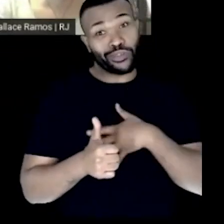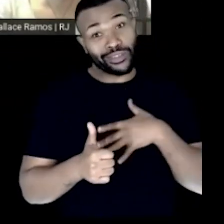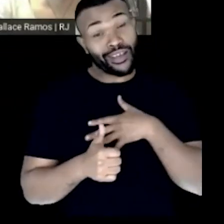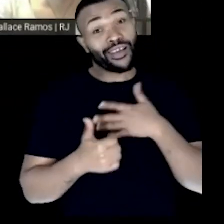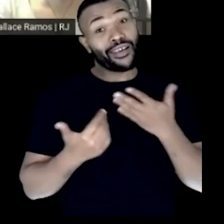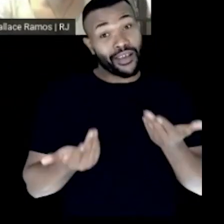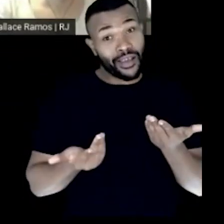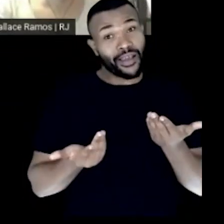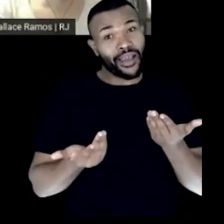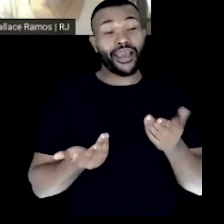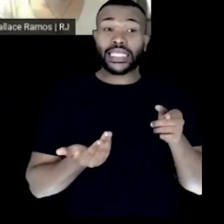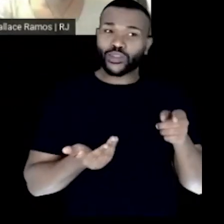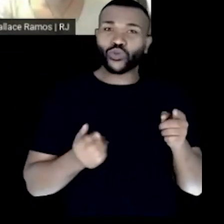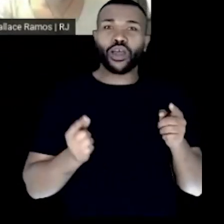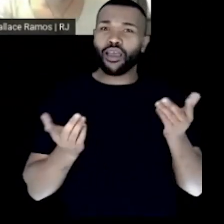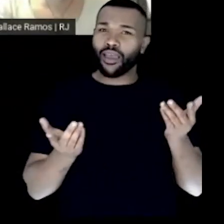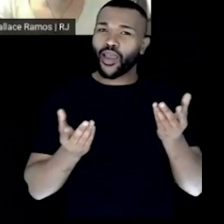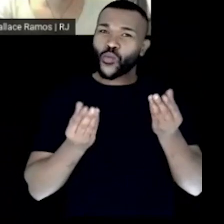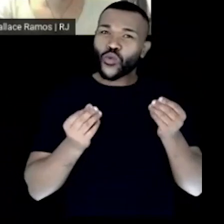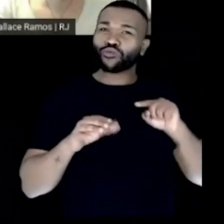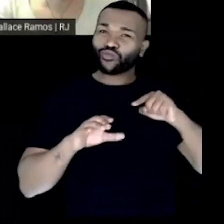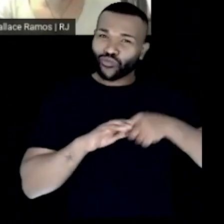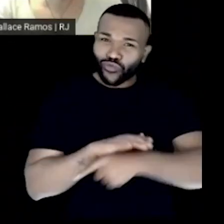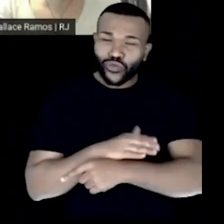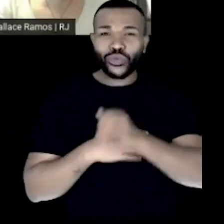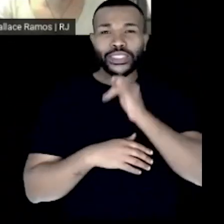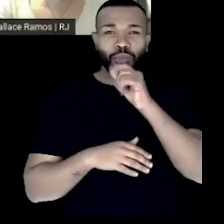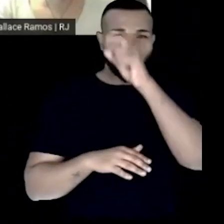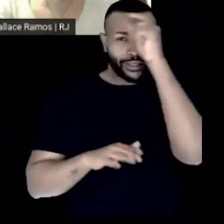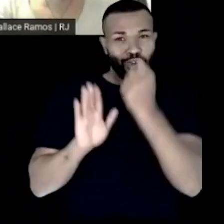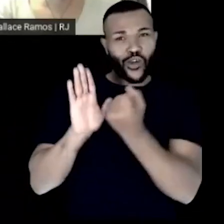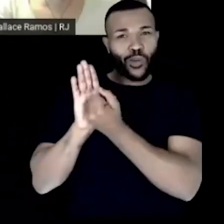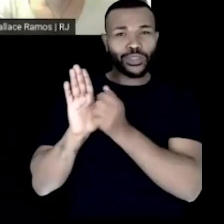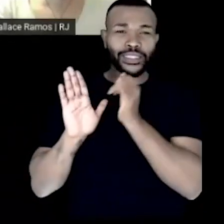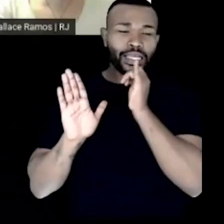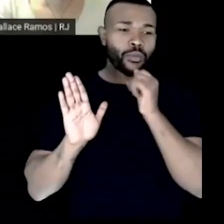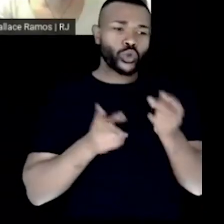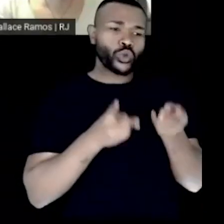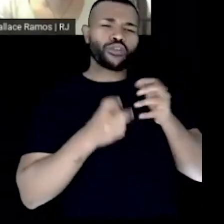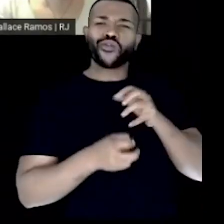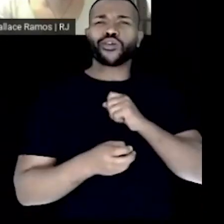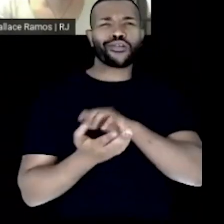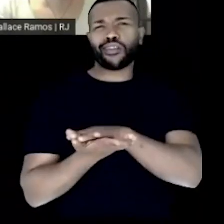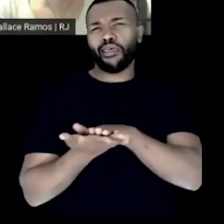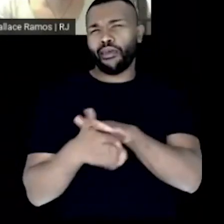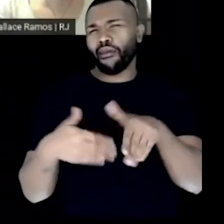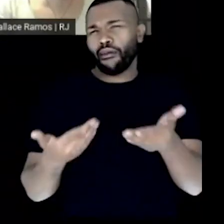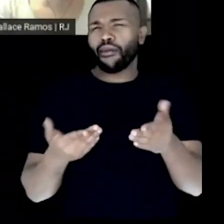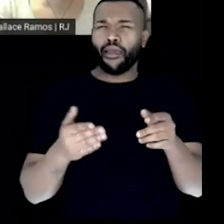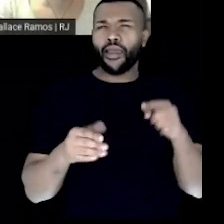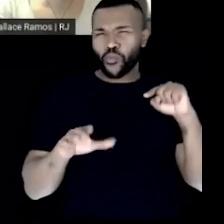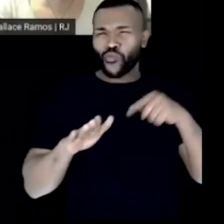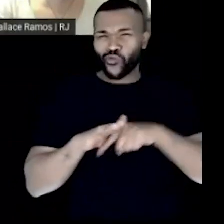Então, é interessante que a gente complexifica um pouco também, né? A gente também sai do estereótipo de que eu descobri que não gosto de ninguém. É uma